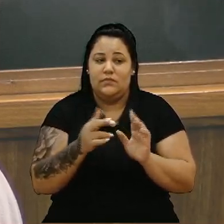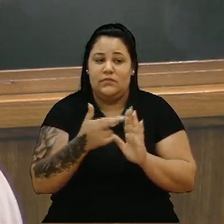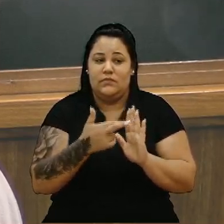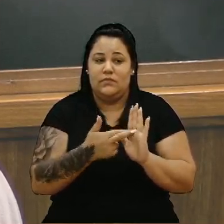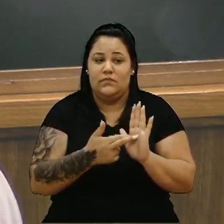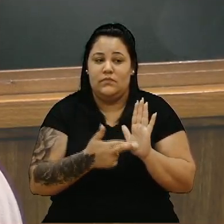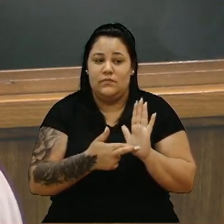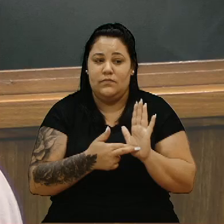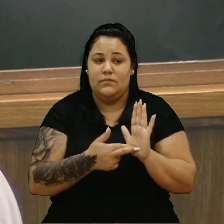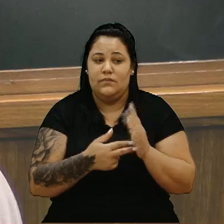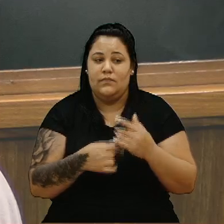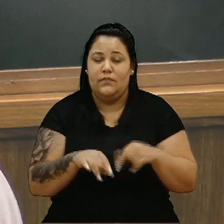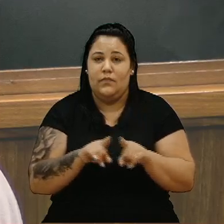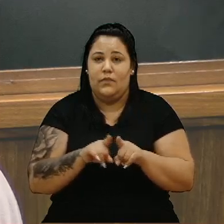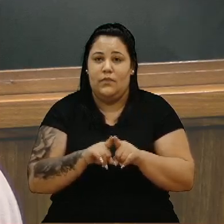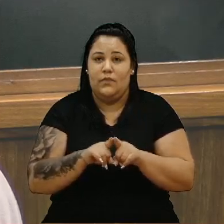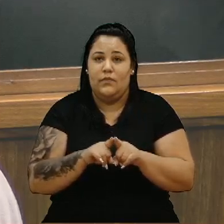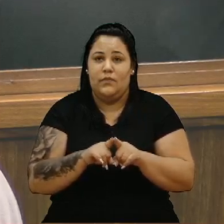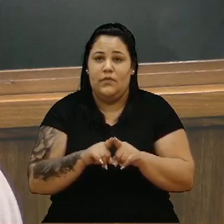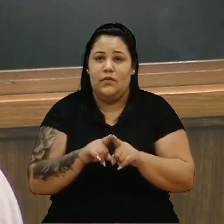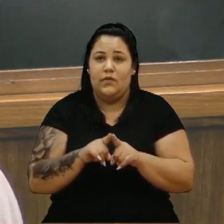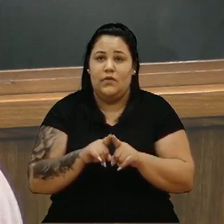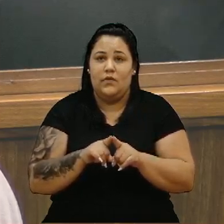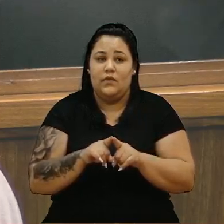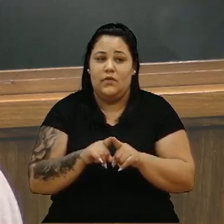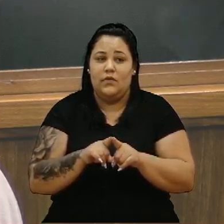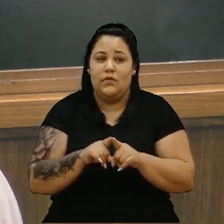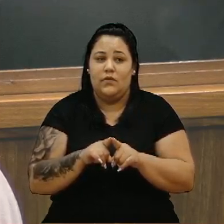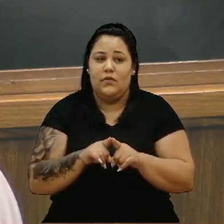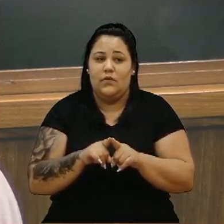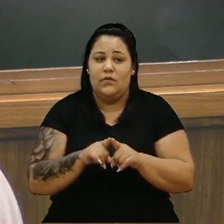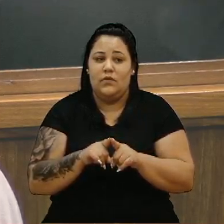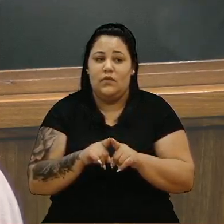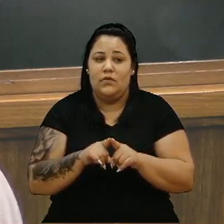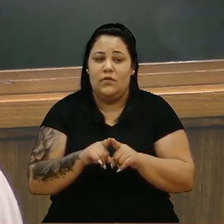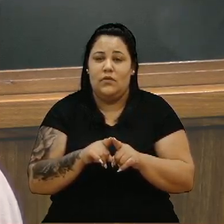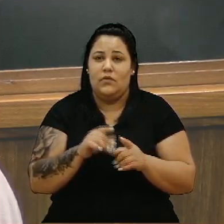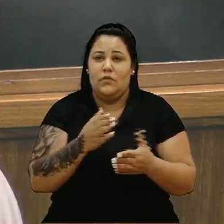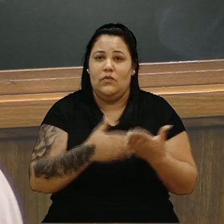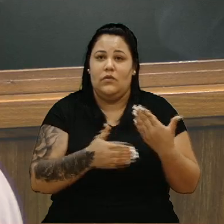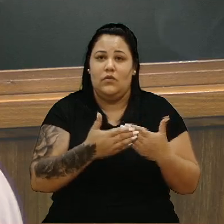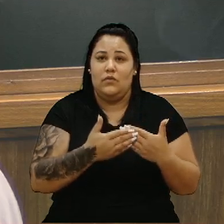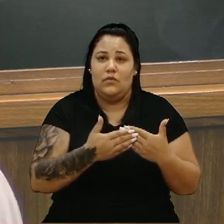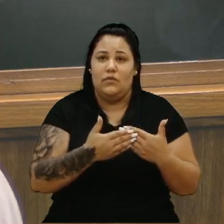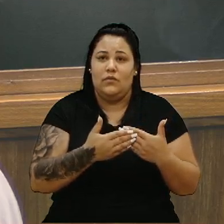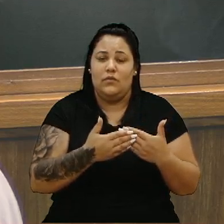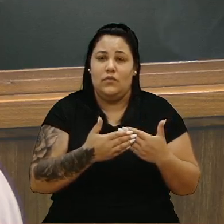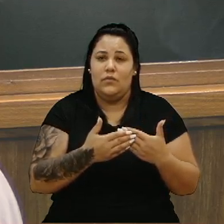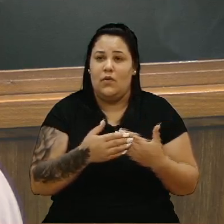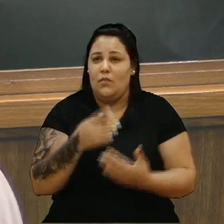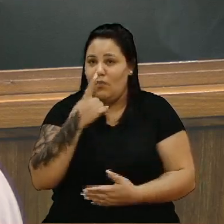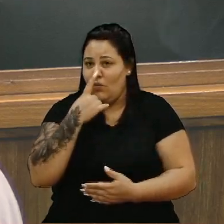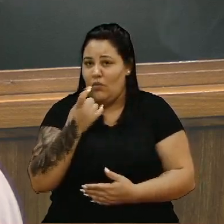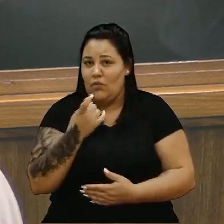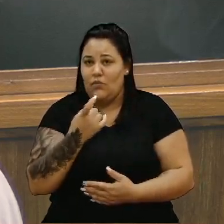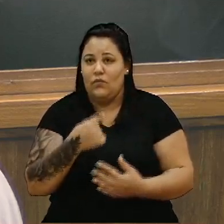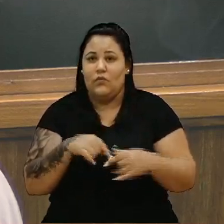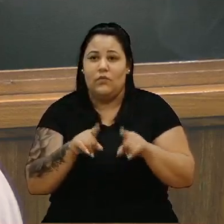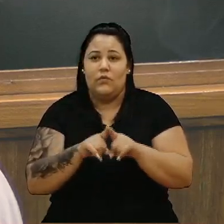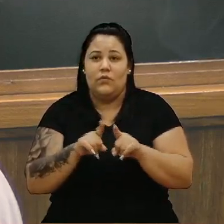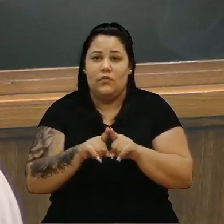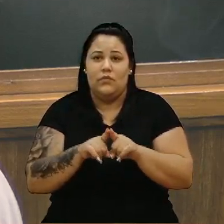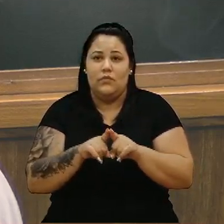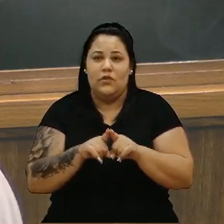crianças, os idosos, todas as pessoas vão ter que conviver com o esgoto, conviver com o cheiro de